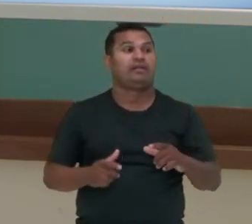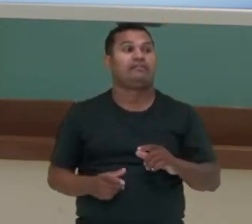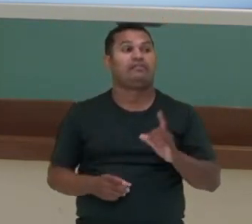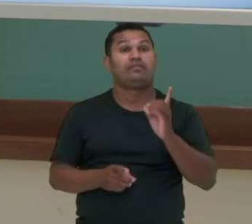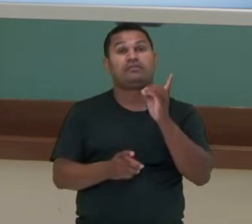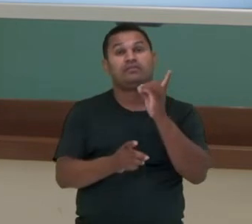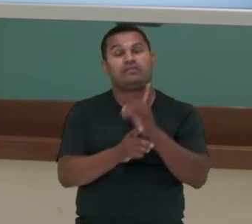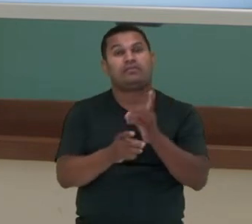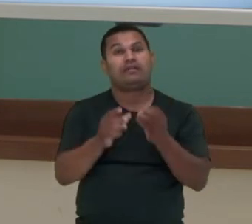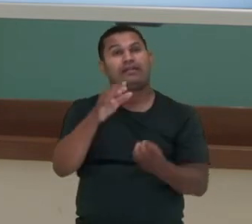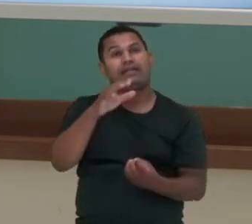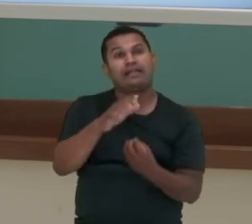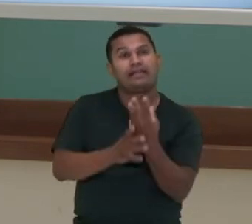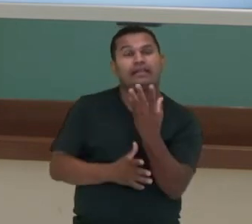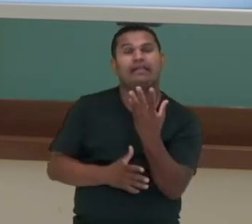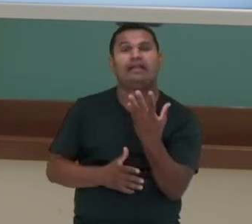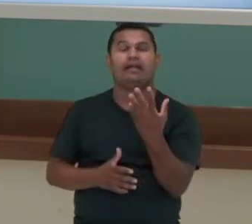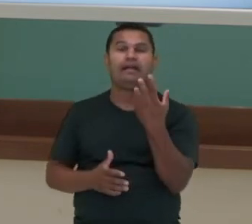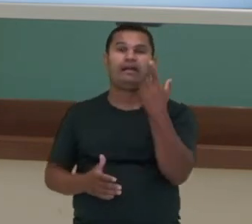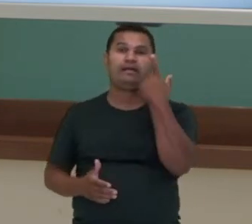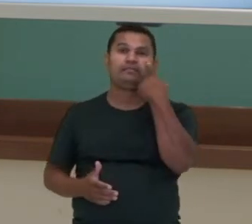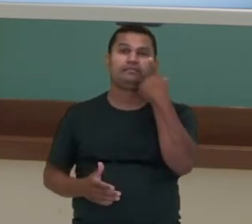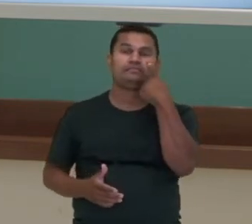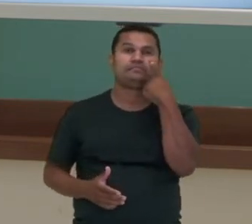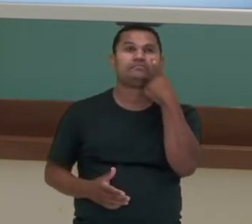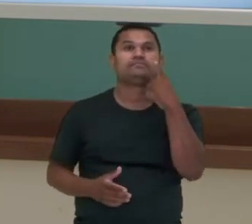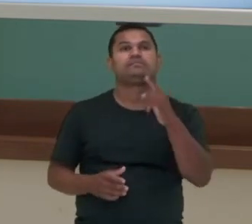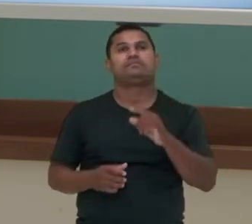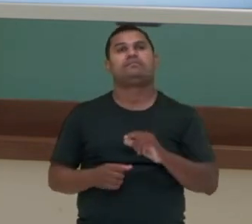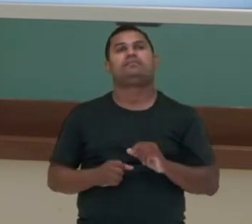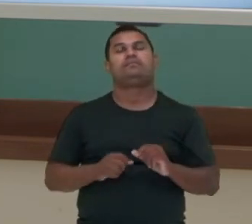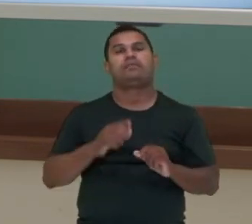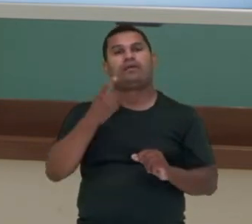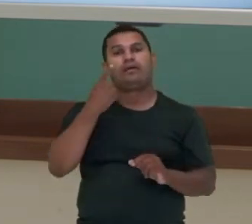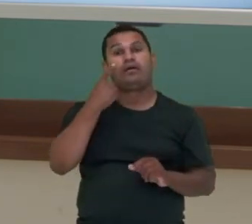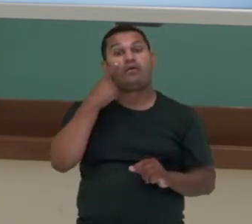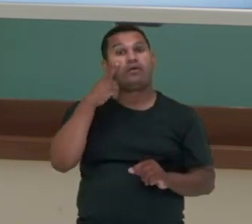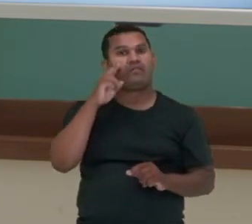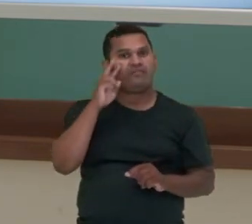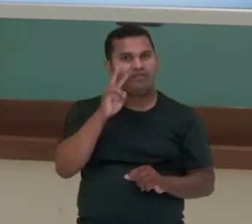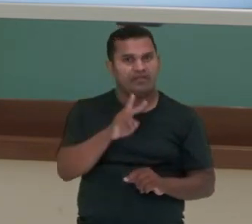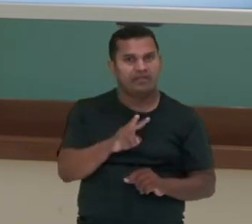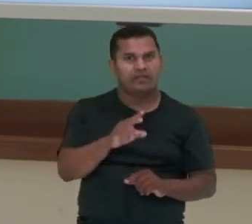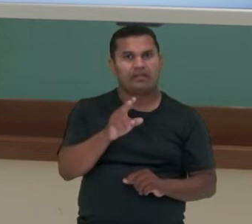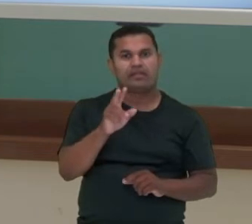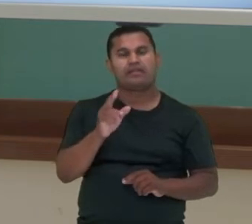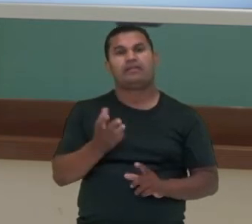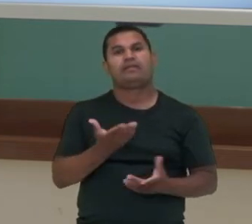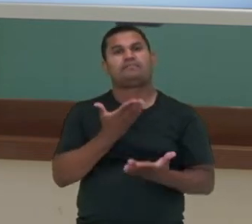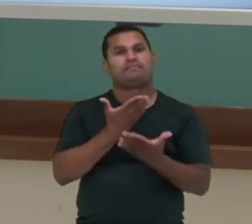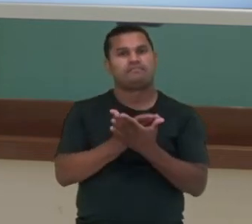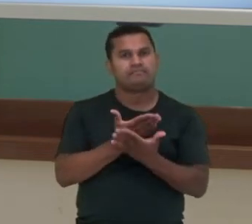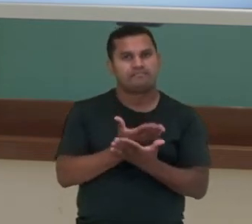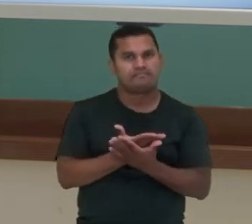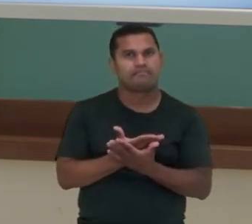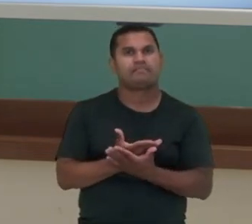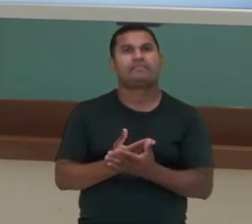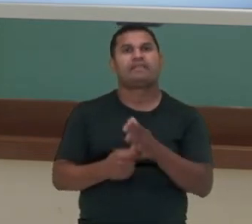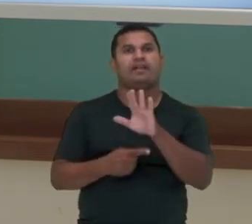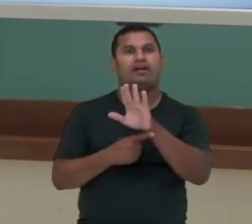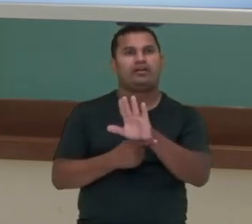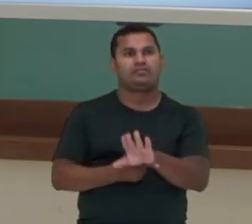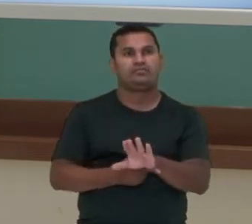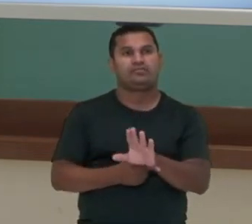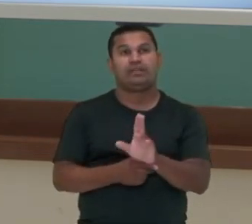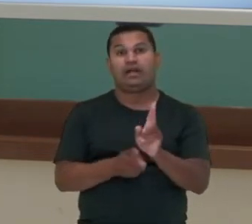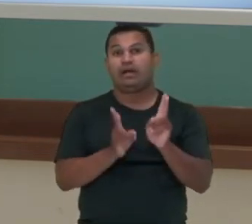reservas para conservar, para preservar essas características da vida no seu estado original, né, no